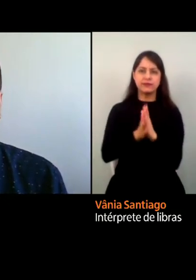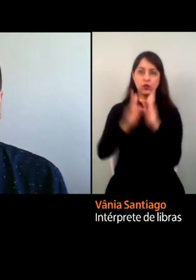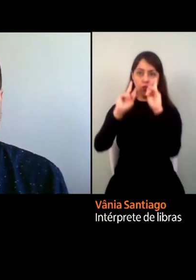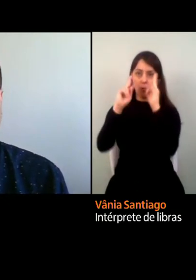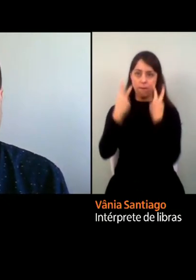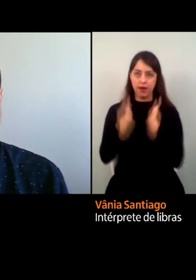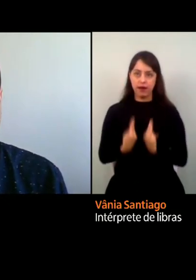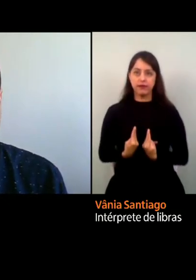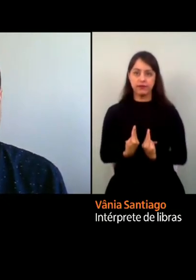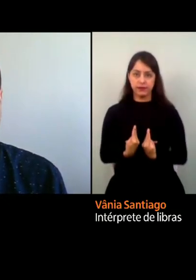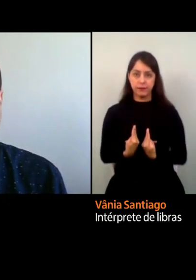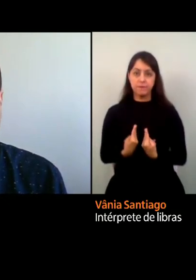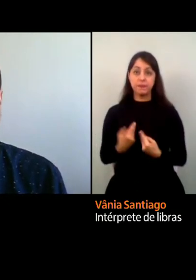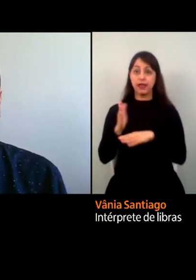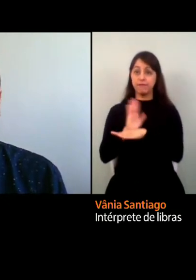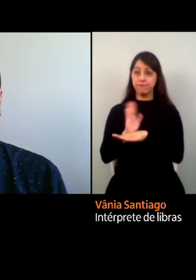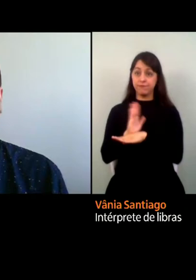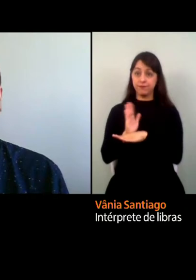de